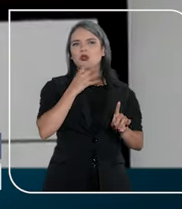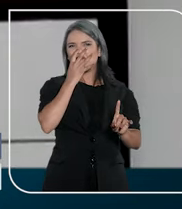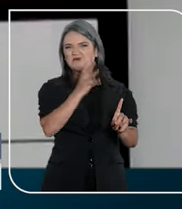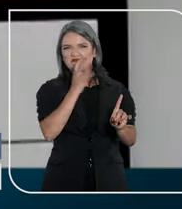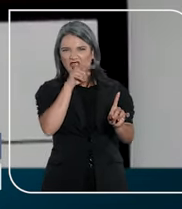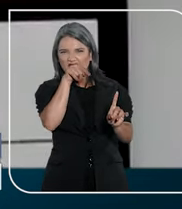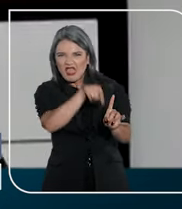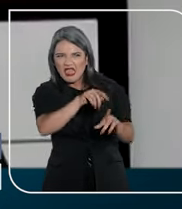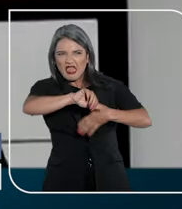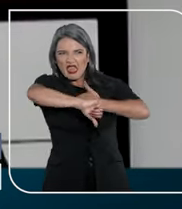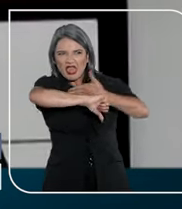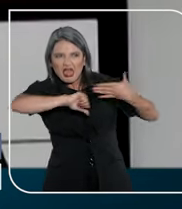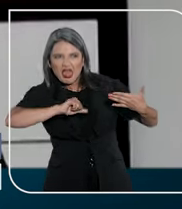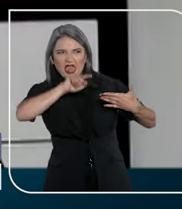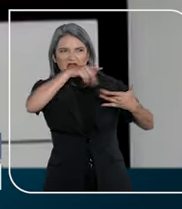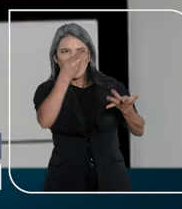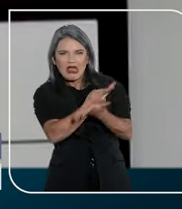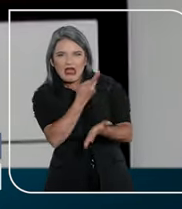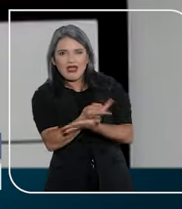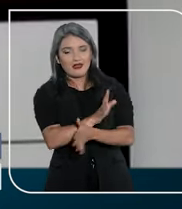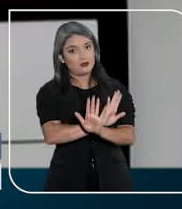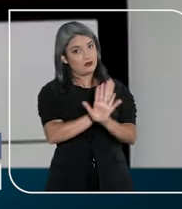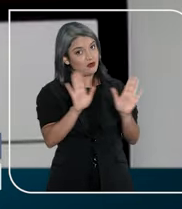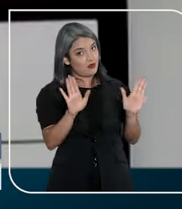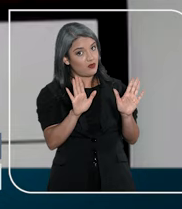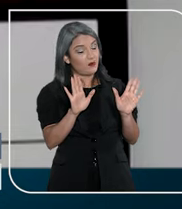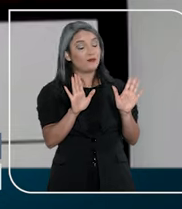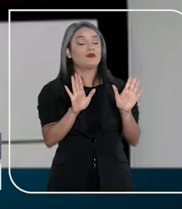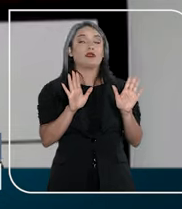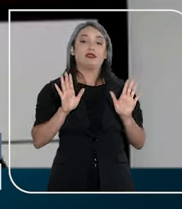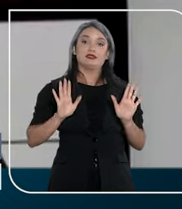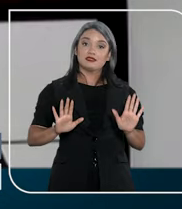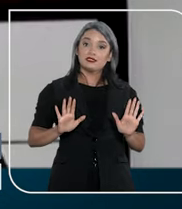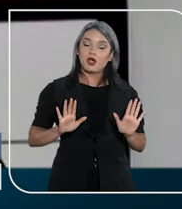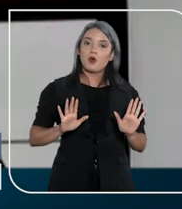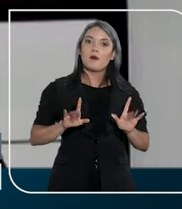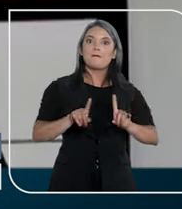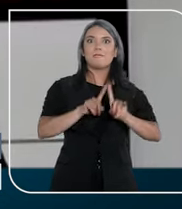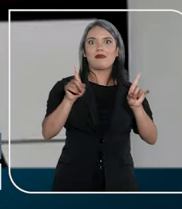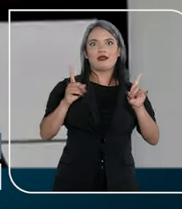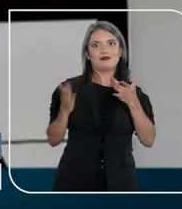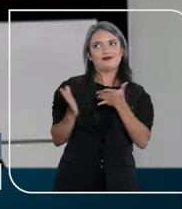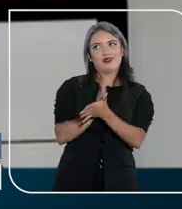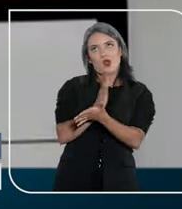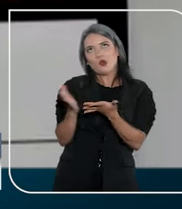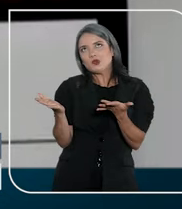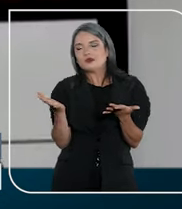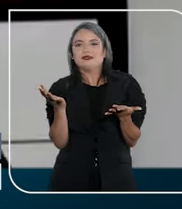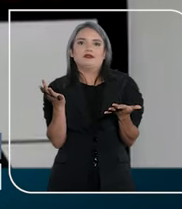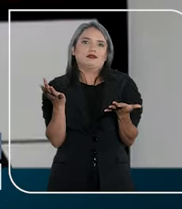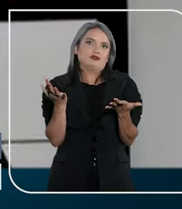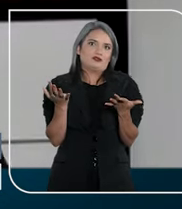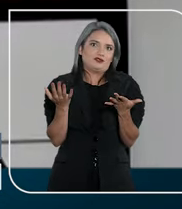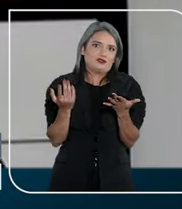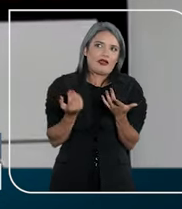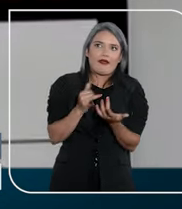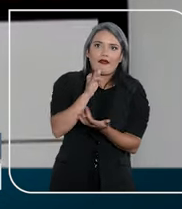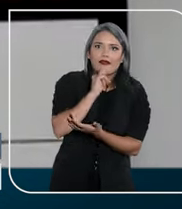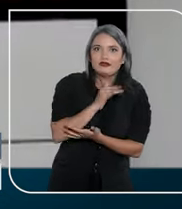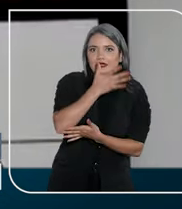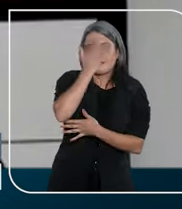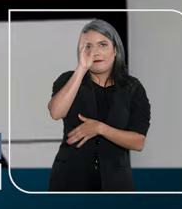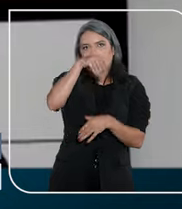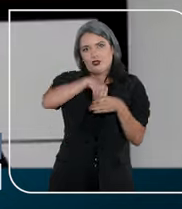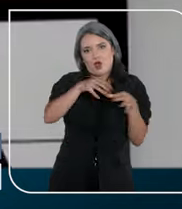não é idônea. Obviamente que nós temos que ressalvar questões extraordinárias. Como eu disse aqui, alguém com envolvimento com o